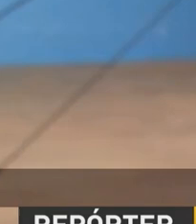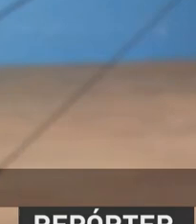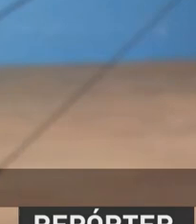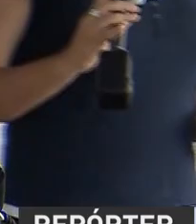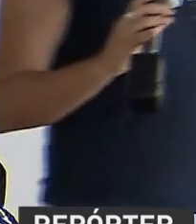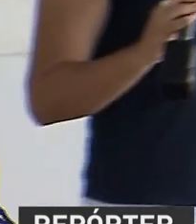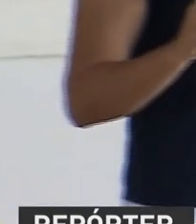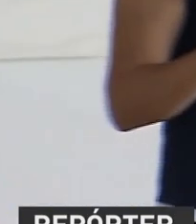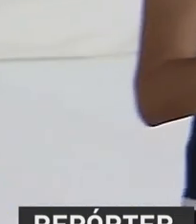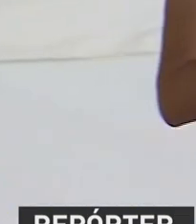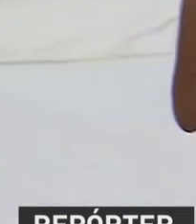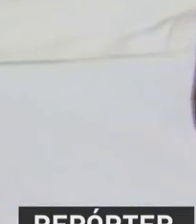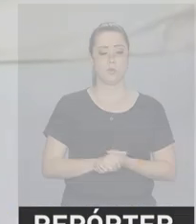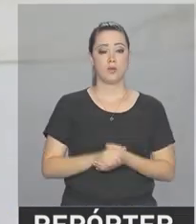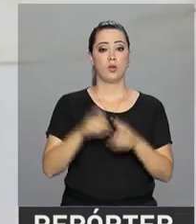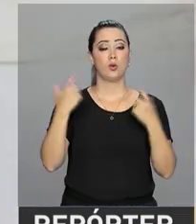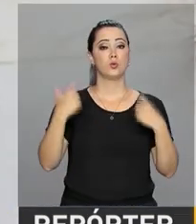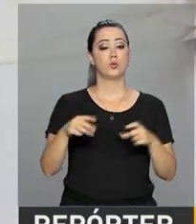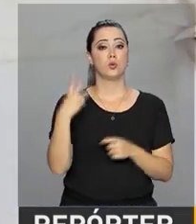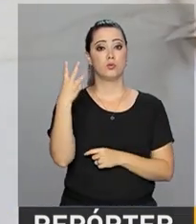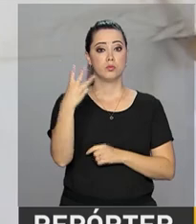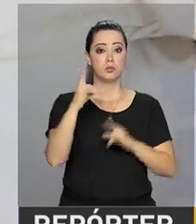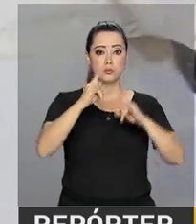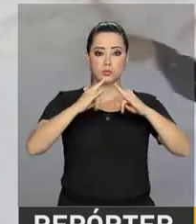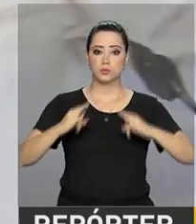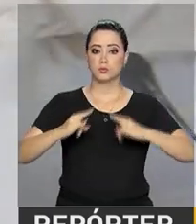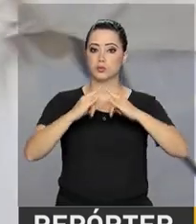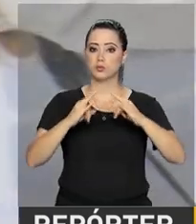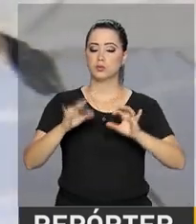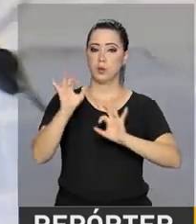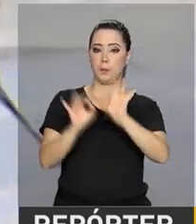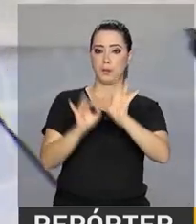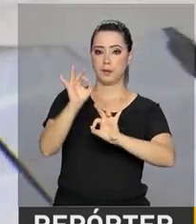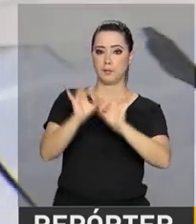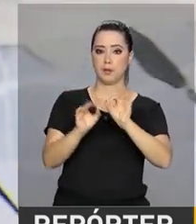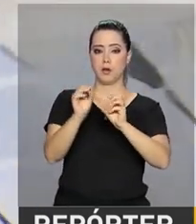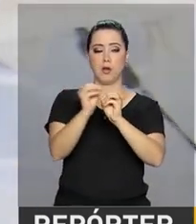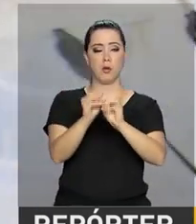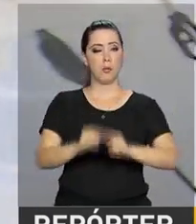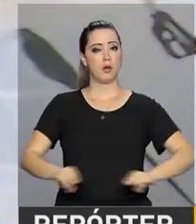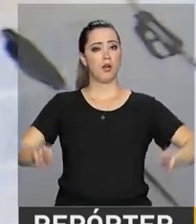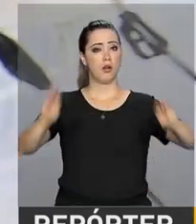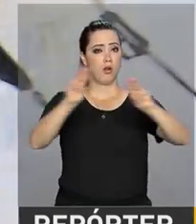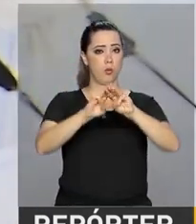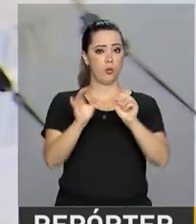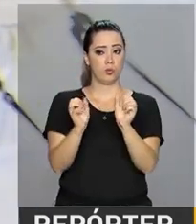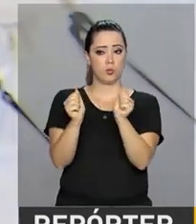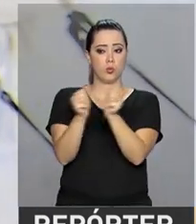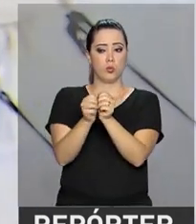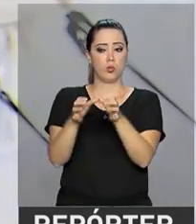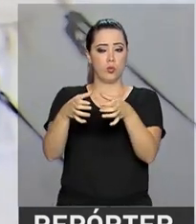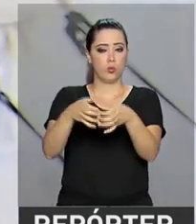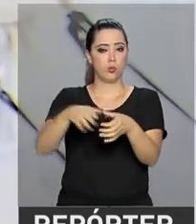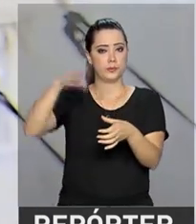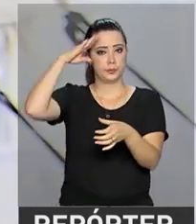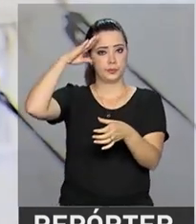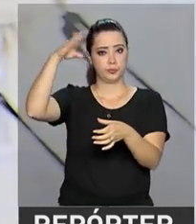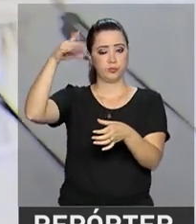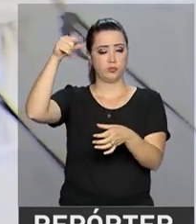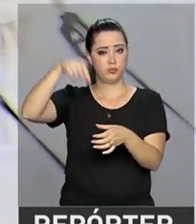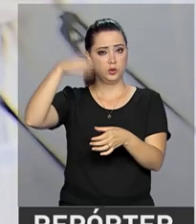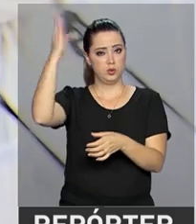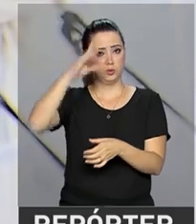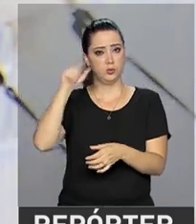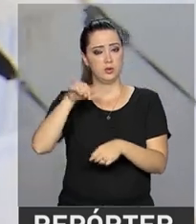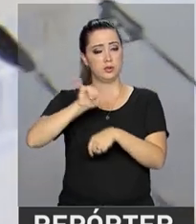trabalho. Esse é um dos 3 abrigos montados pelas Nações Unidas em parceria com as Forças Armadas do Brasil aqui em